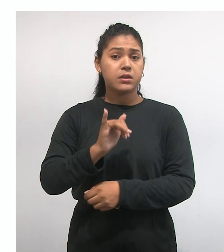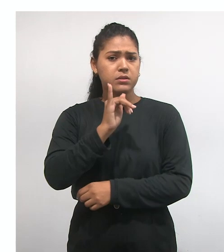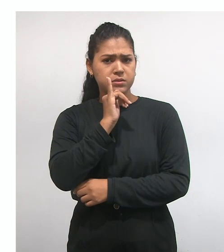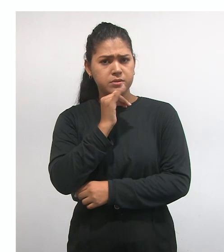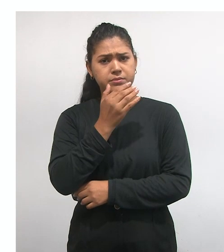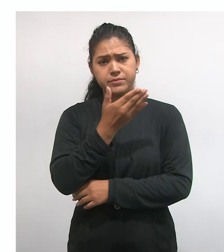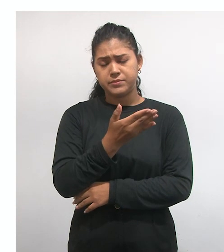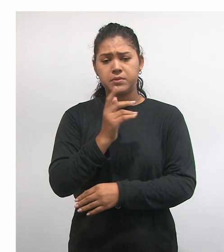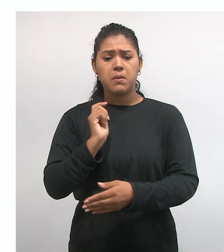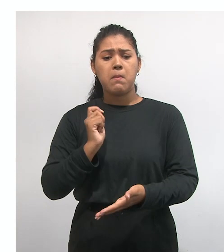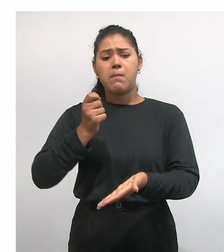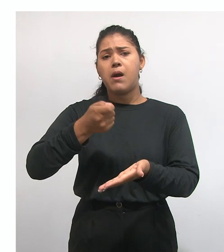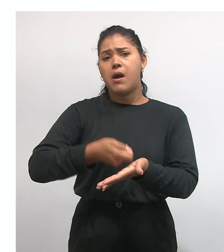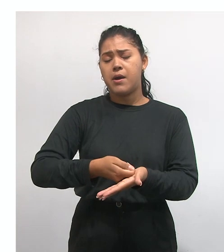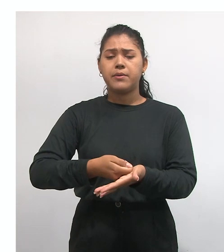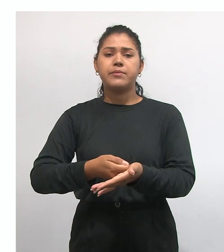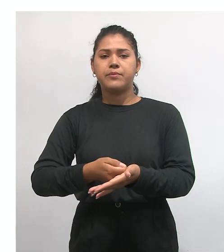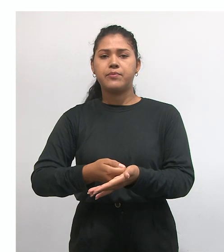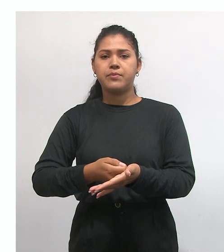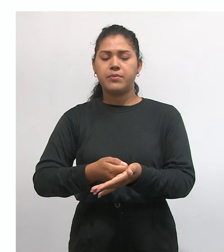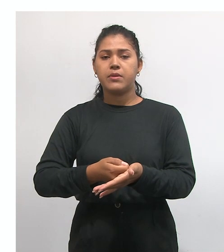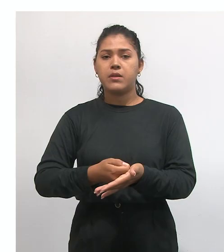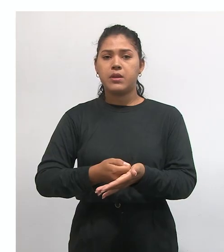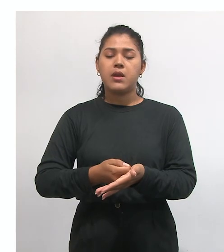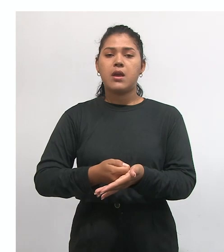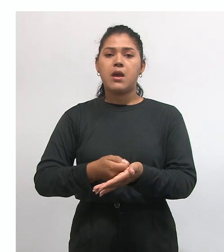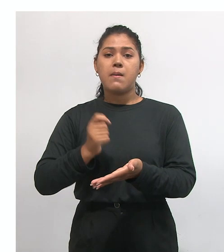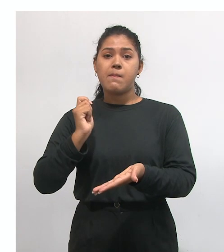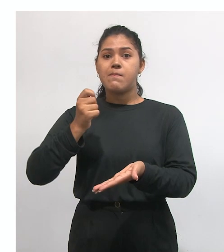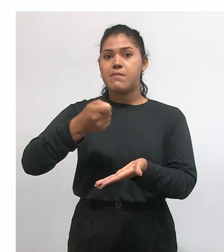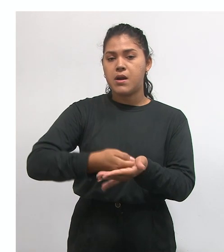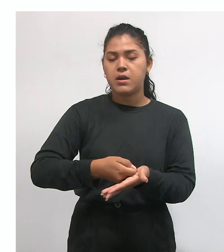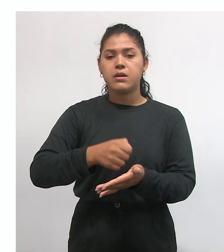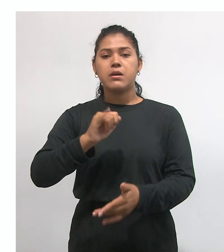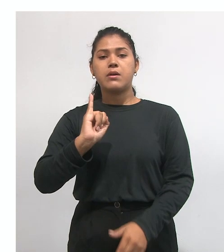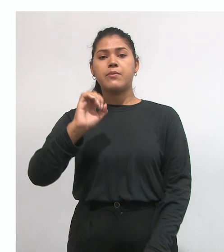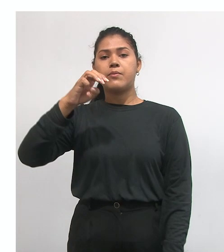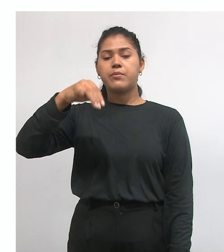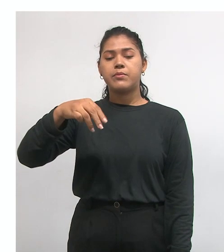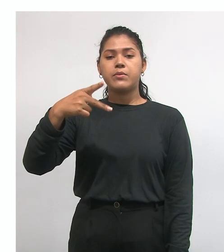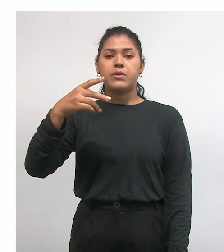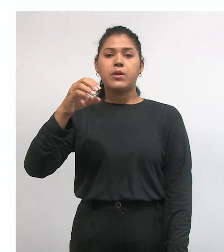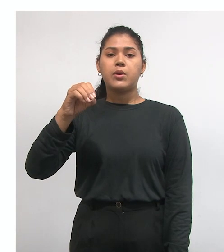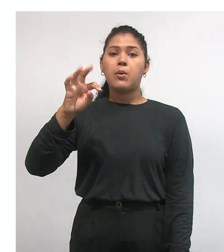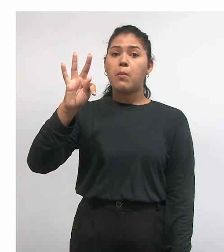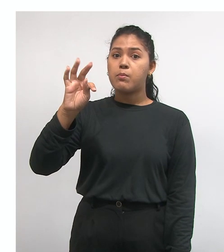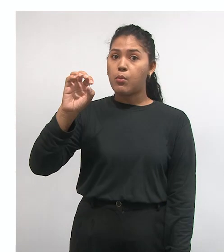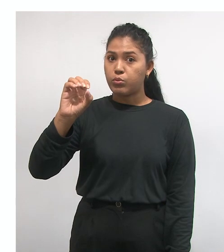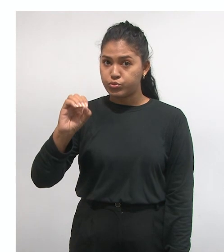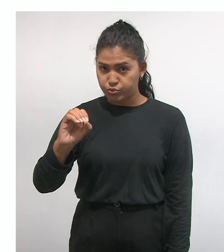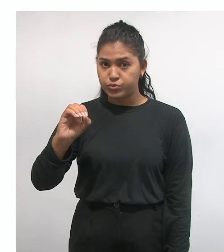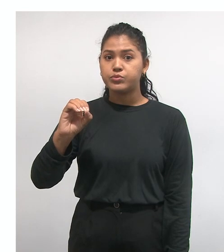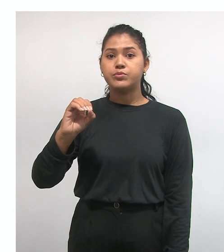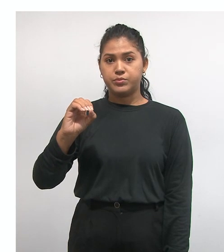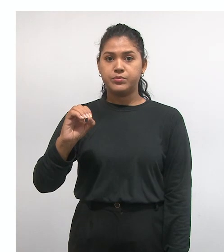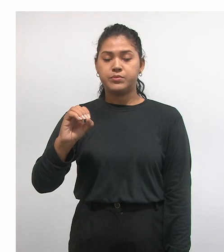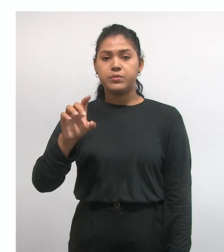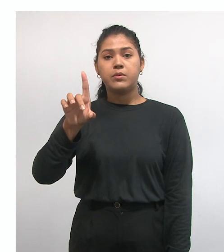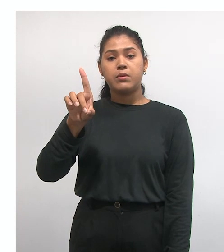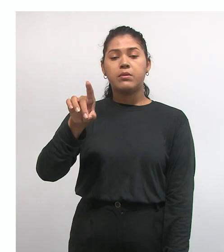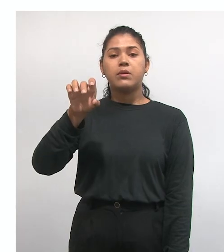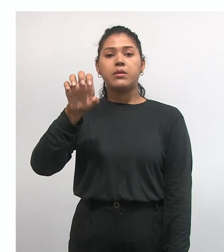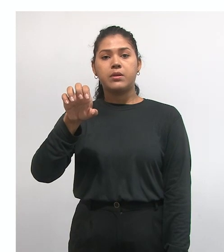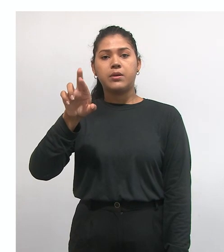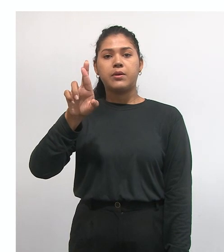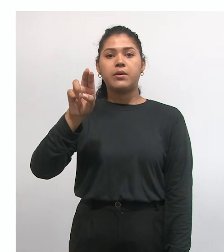A questão do pagamento do imposto de renda é a obrigação principal, né? E qual seria a obrigação acessória? A